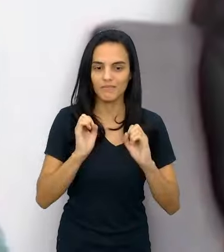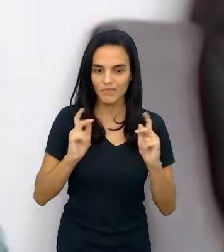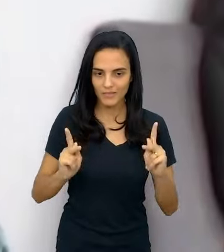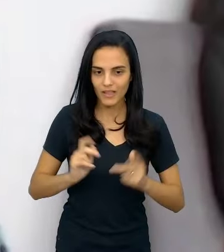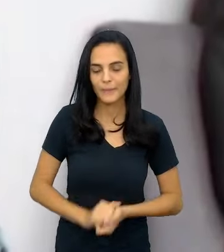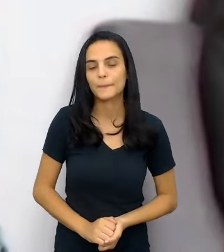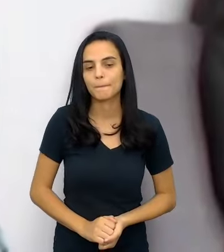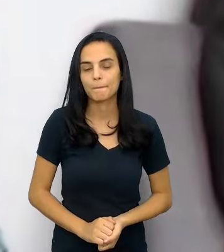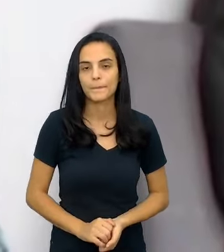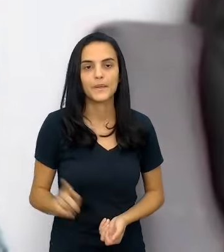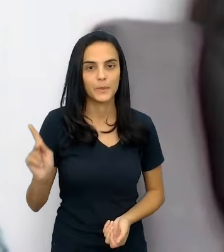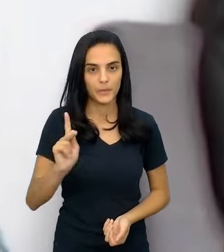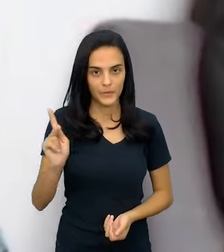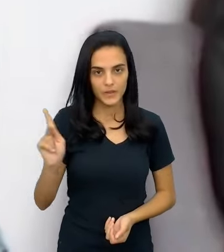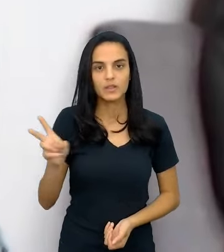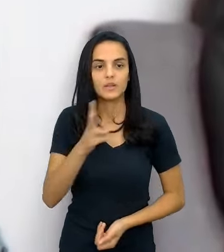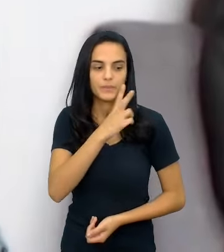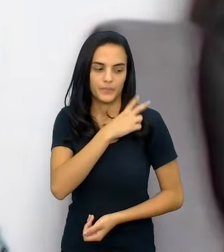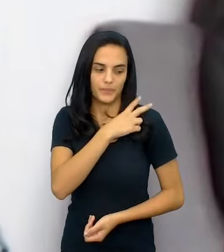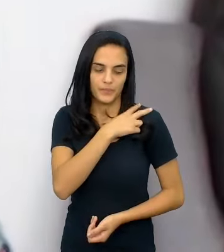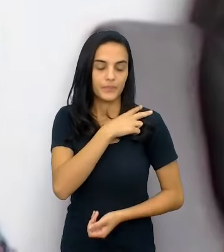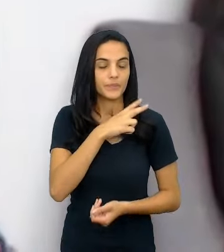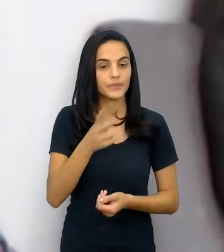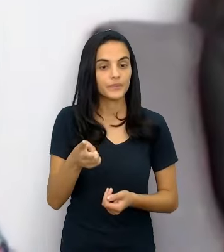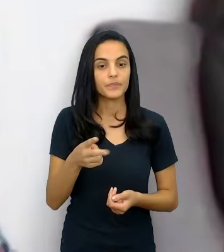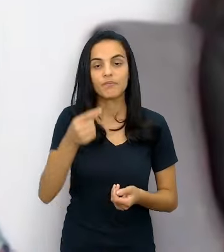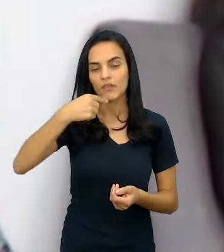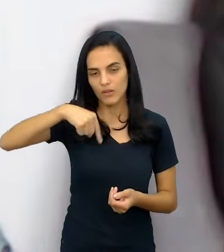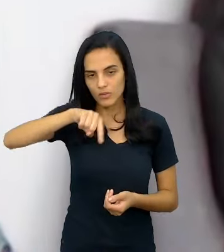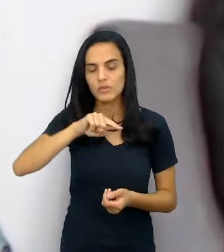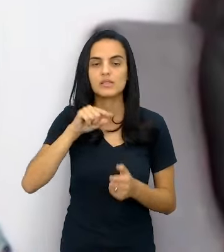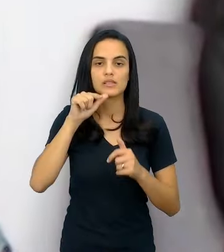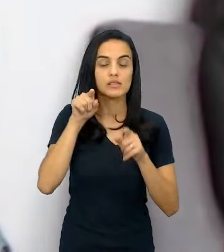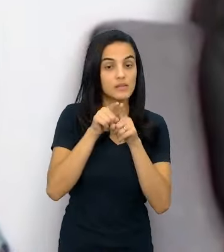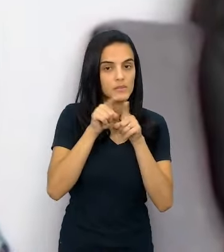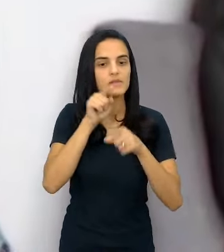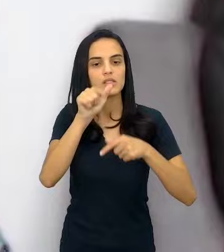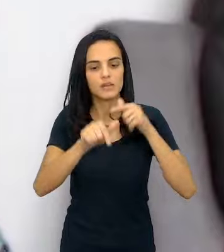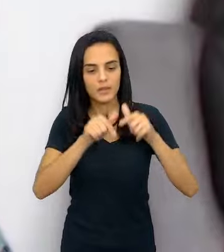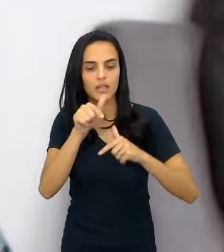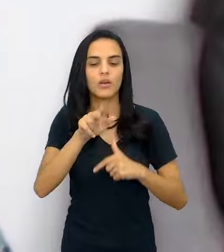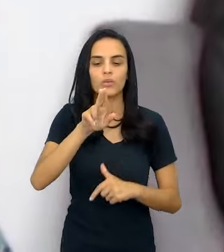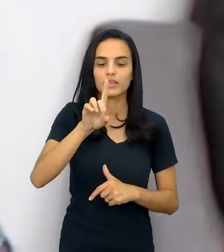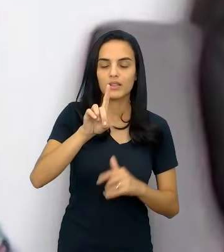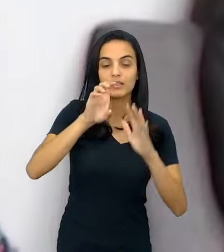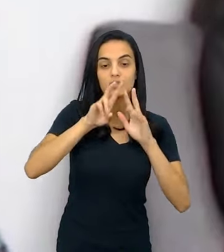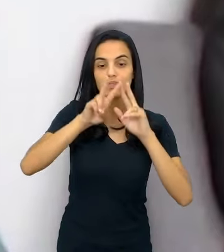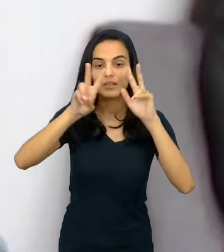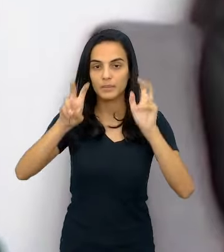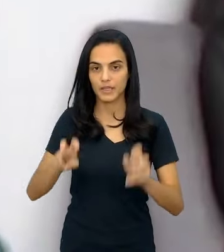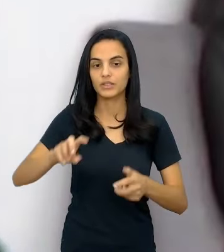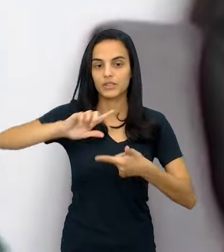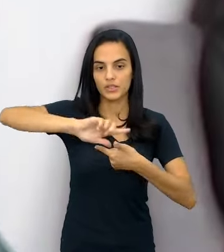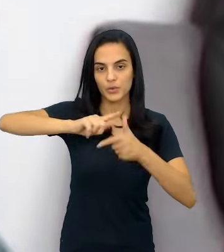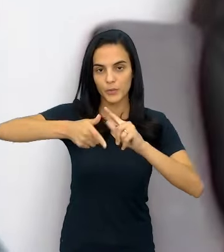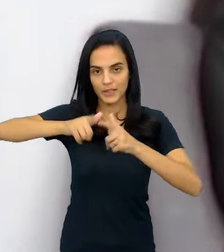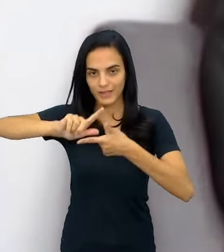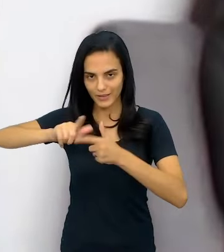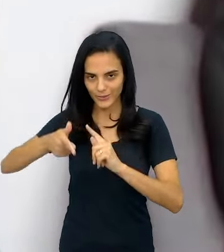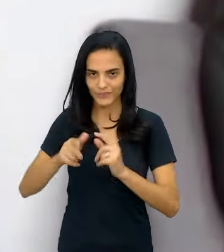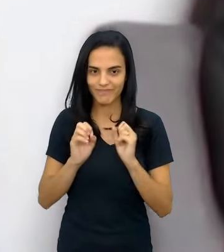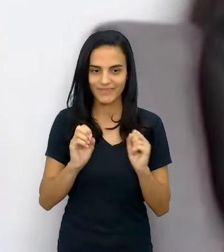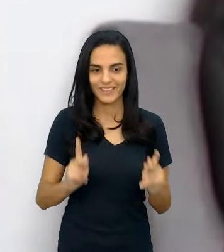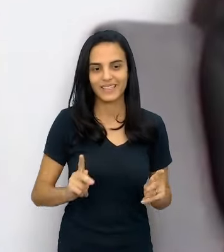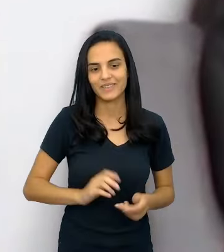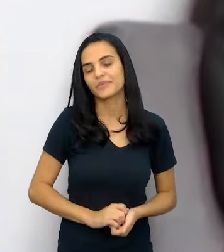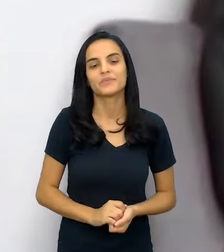Então, professores da segunda série do ensino médio, a gente também vai trabalhar com unidade temática de geometria, tá bom?